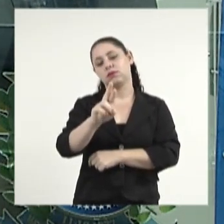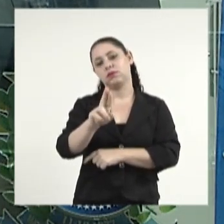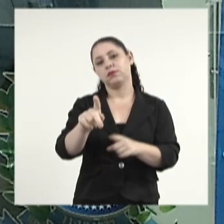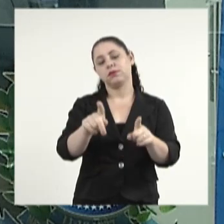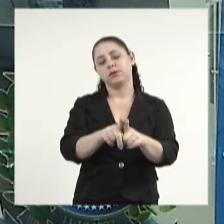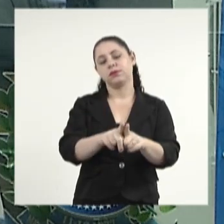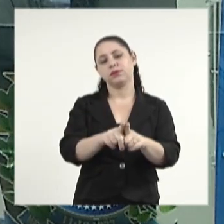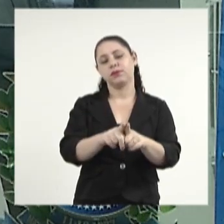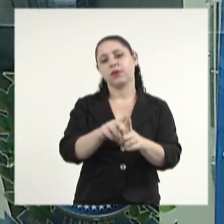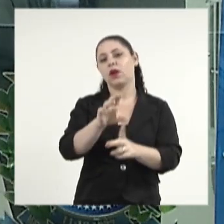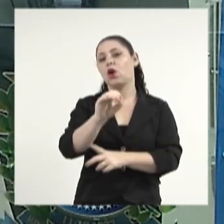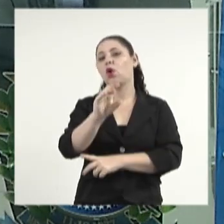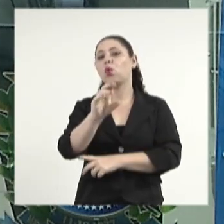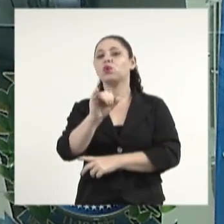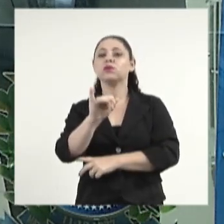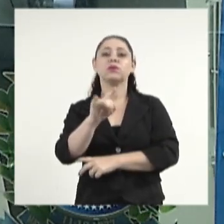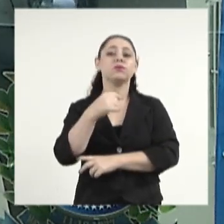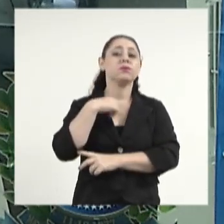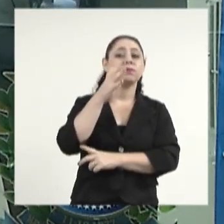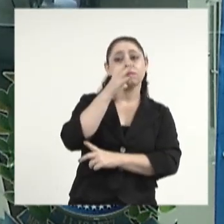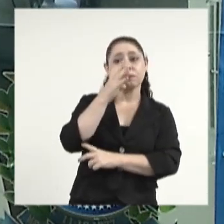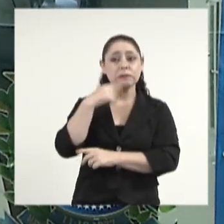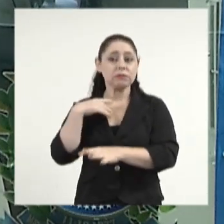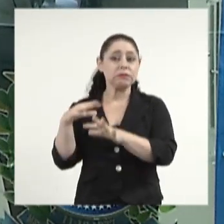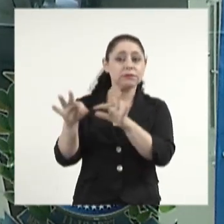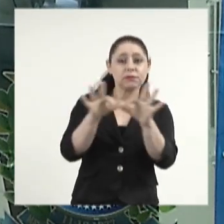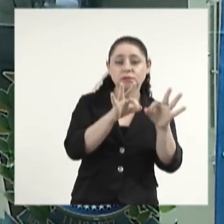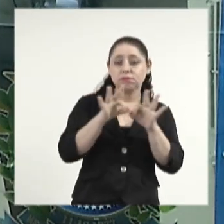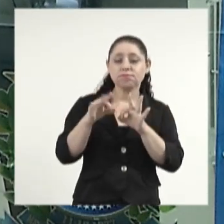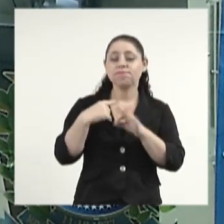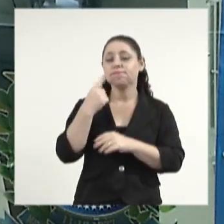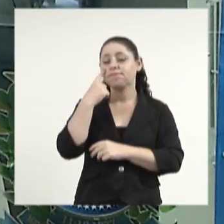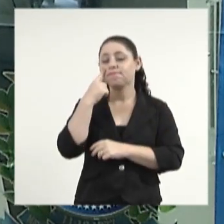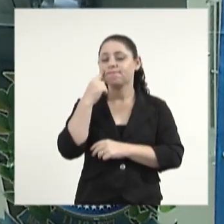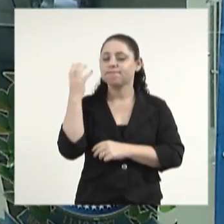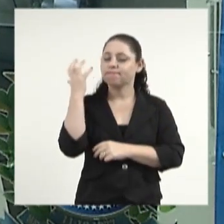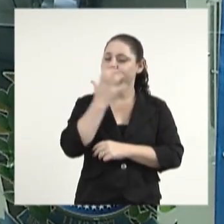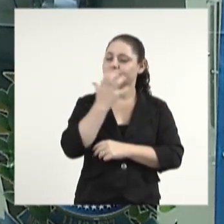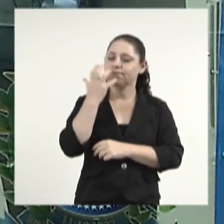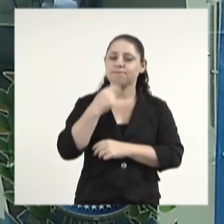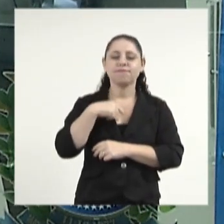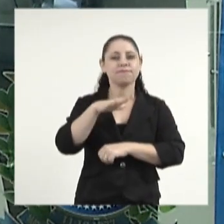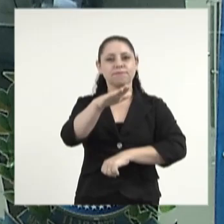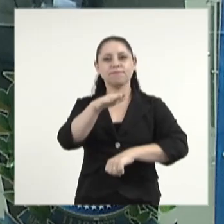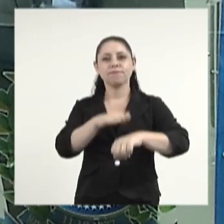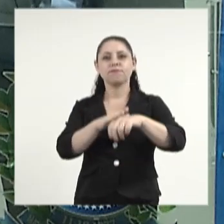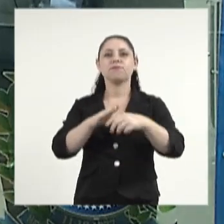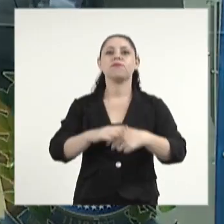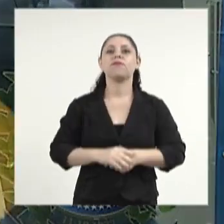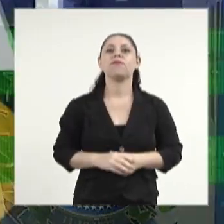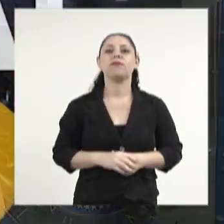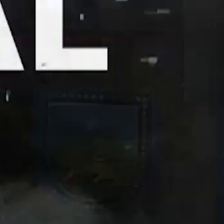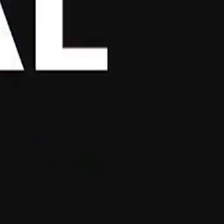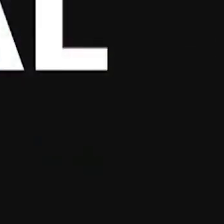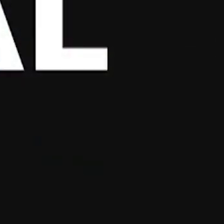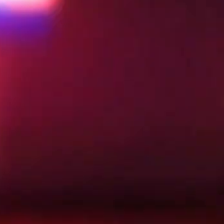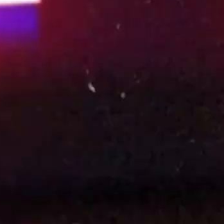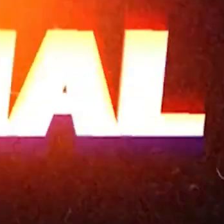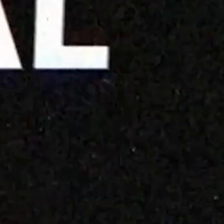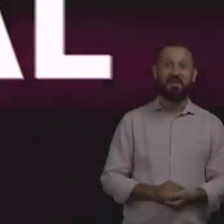com o Falcão. Eu dei uma olhadinha na edição, o pessoal estava preparando lá e olha só, tá muito legal. Vamos conferir a chamada.